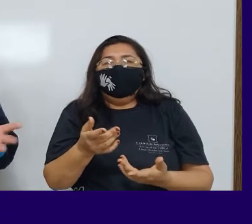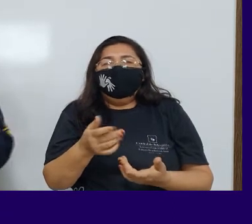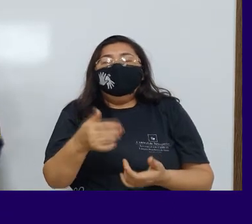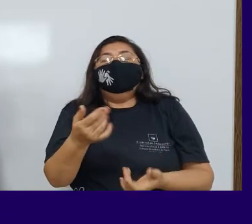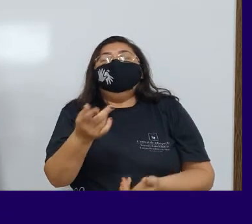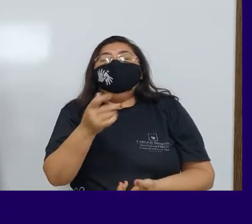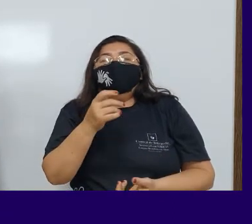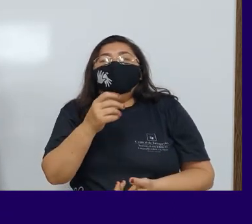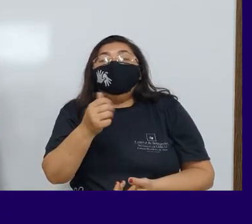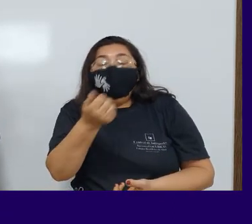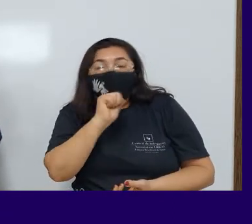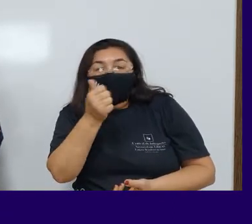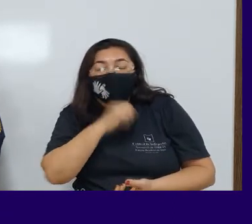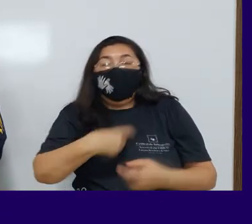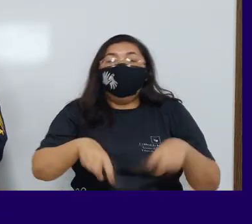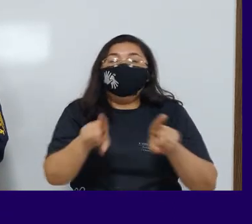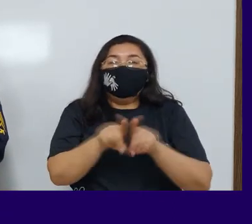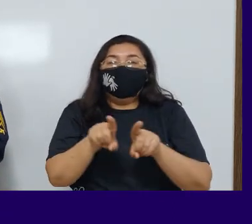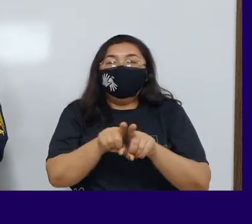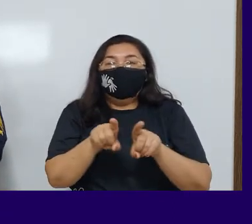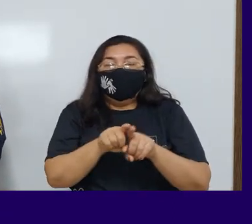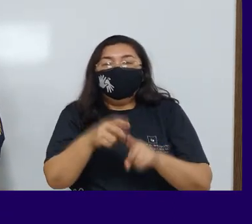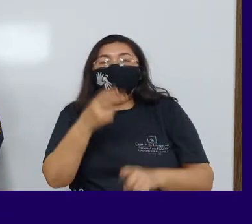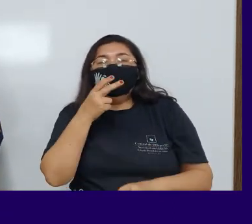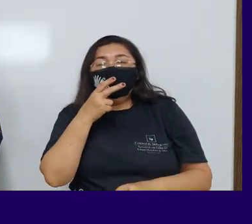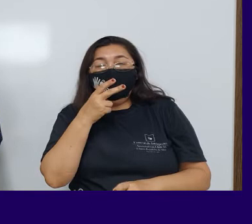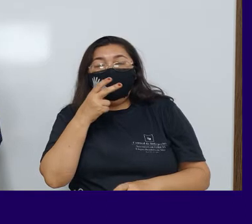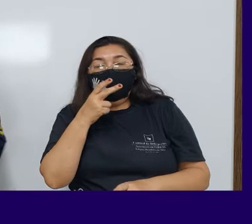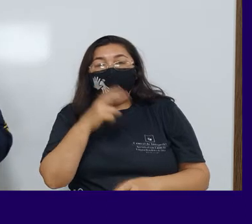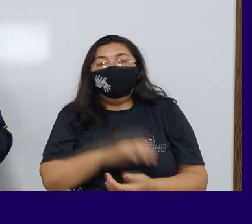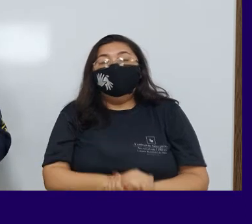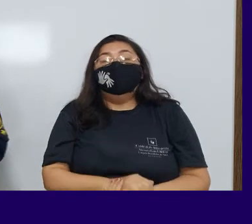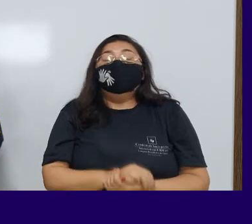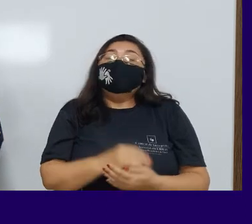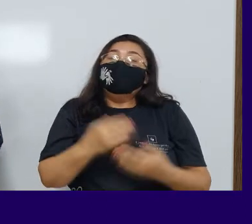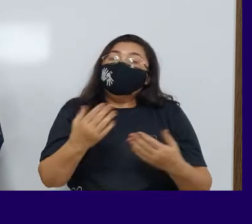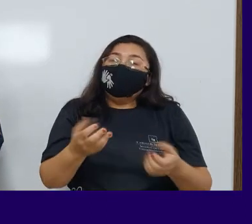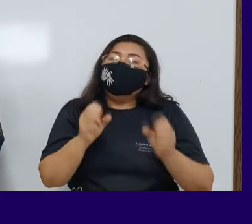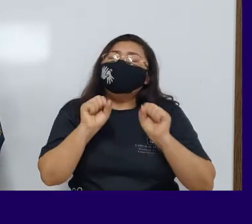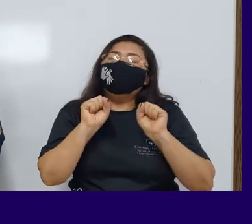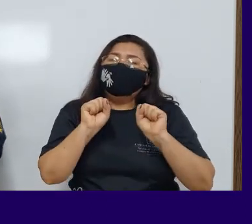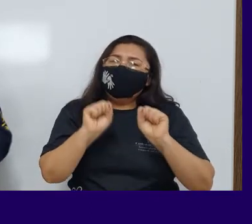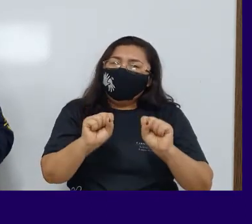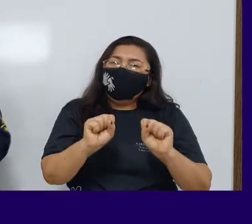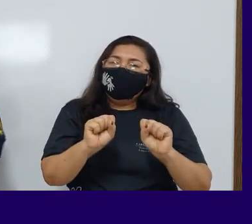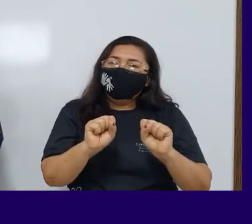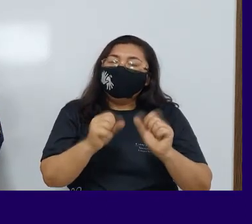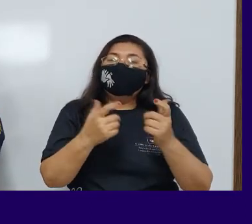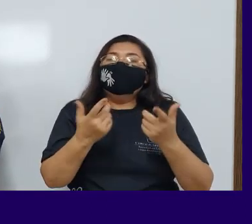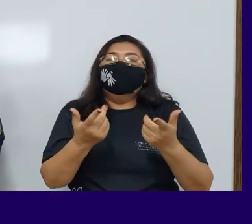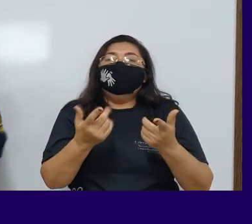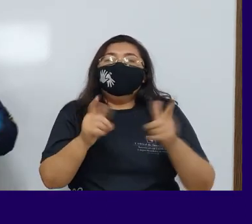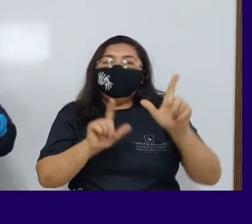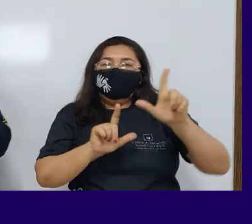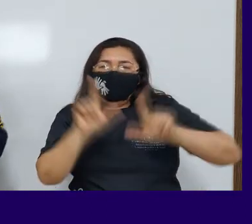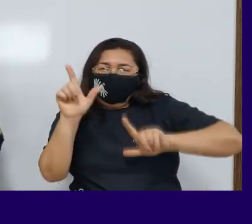álcool e o cigarro são drogas lícitas, elas são legalizadas, elas podem usar o marketing, né?